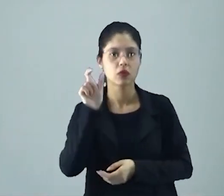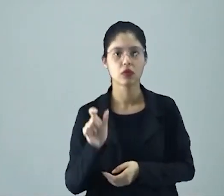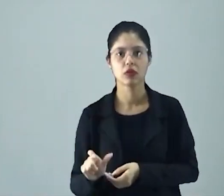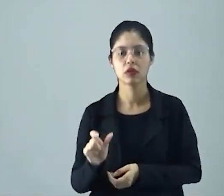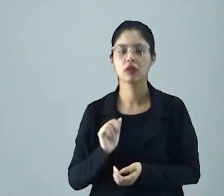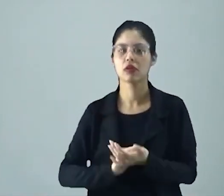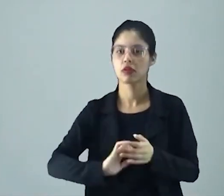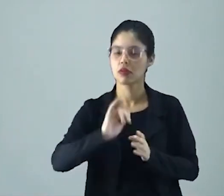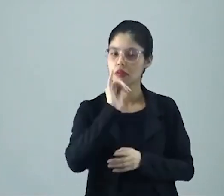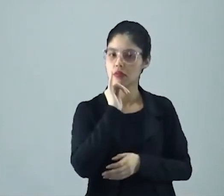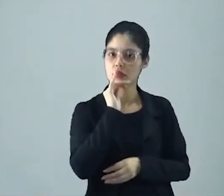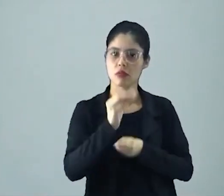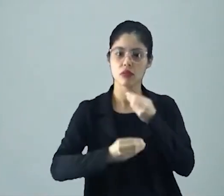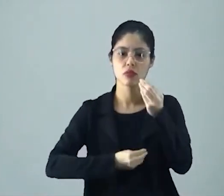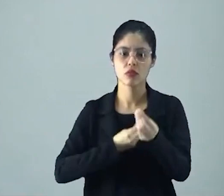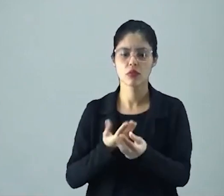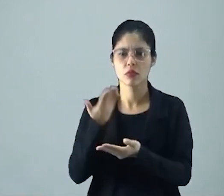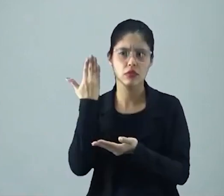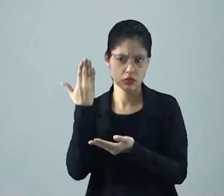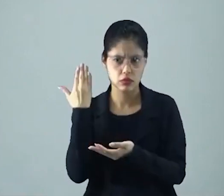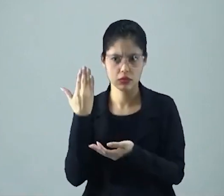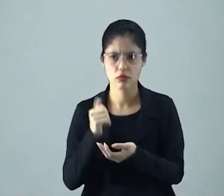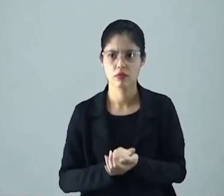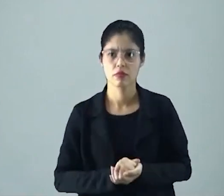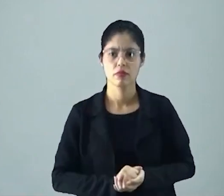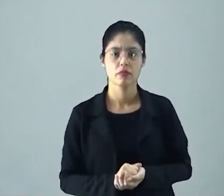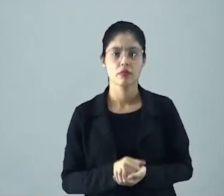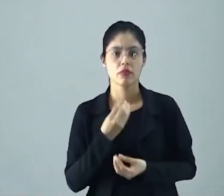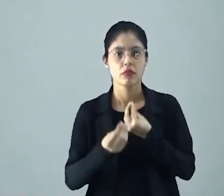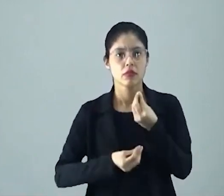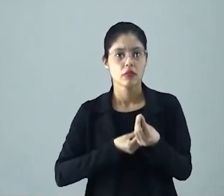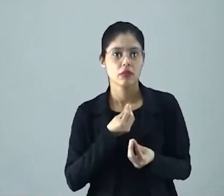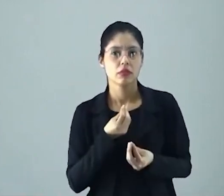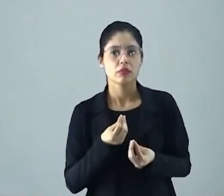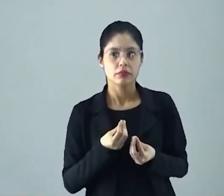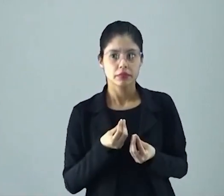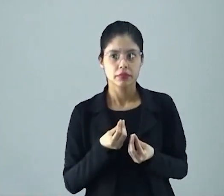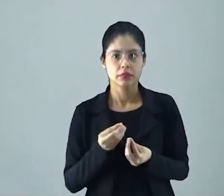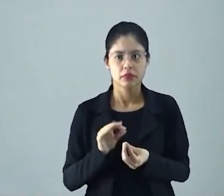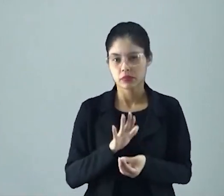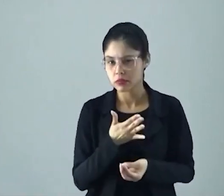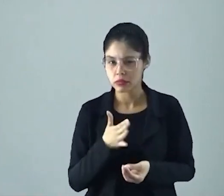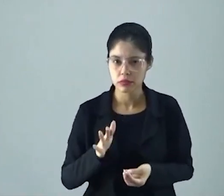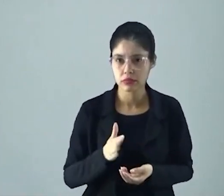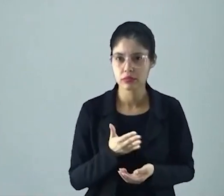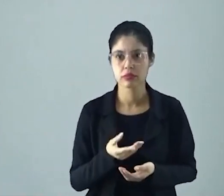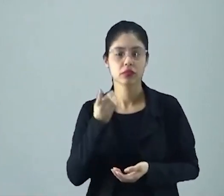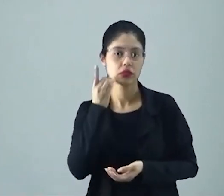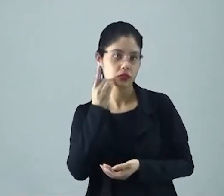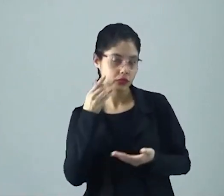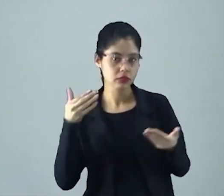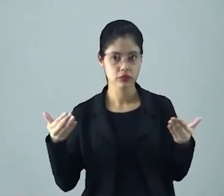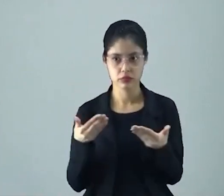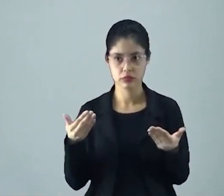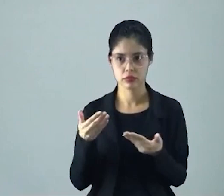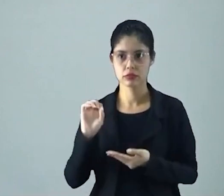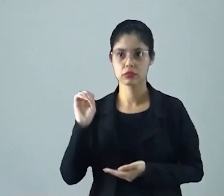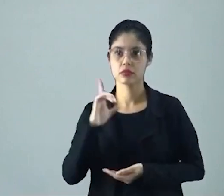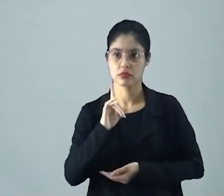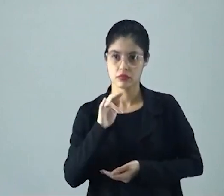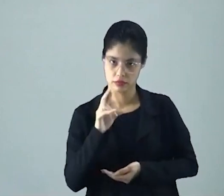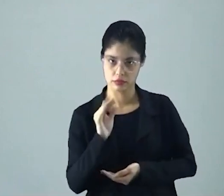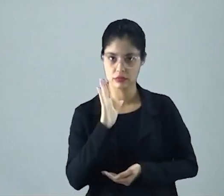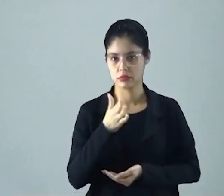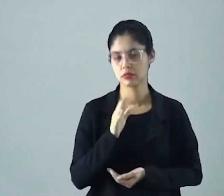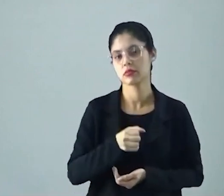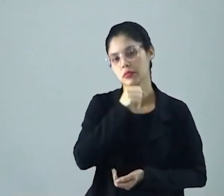para a gente, exemplos, né, de como era antigamente e como é mais ou menos nos dias atuais, porque Carlos Drummond também